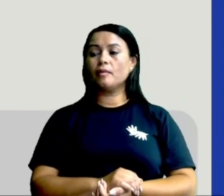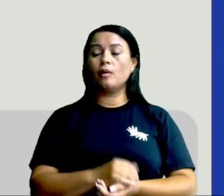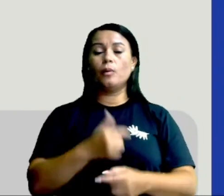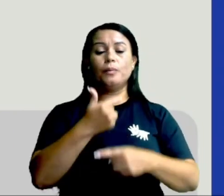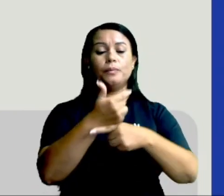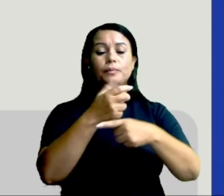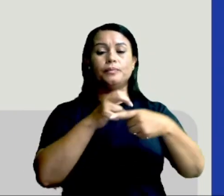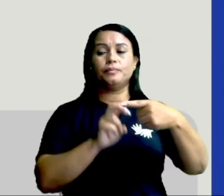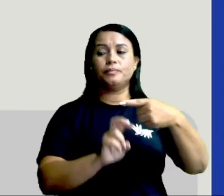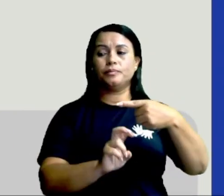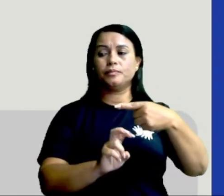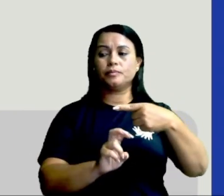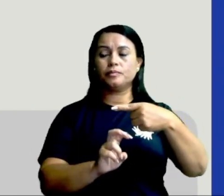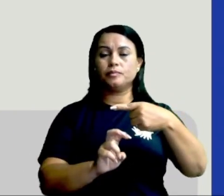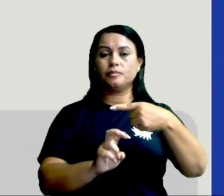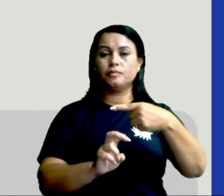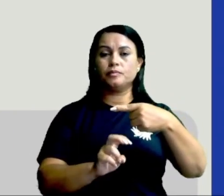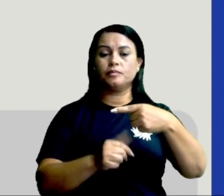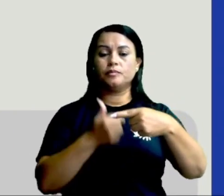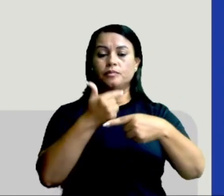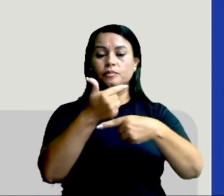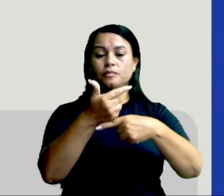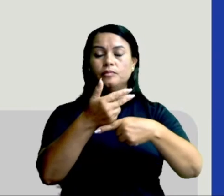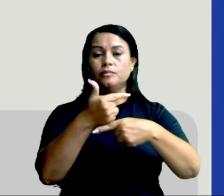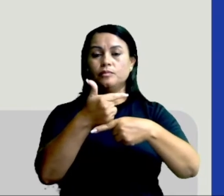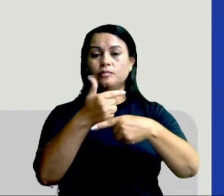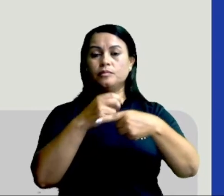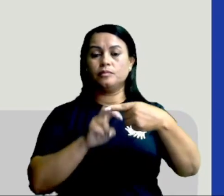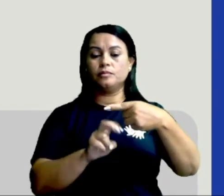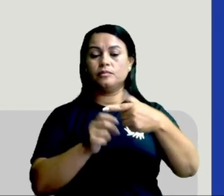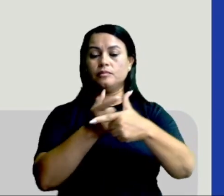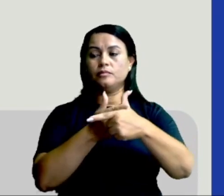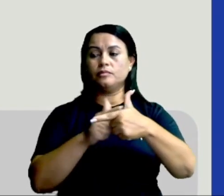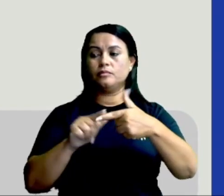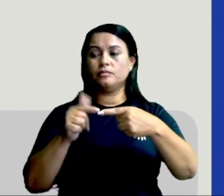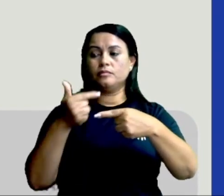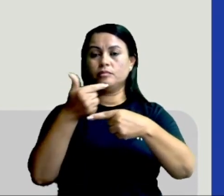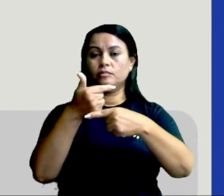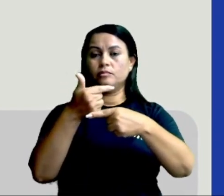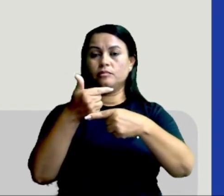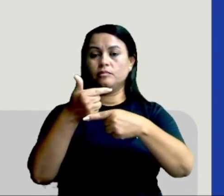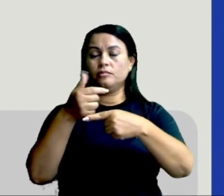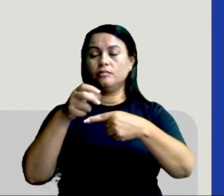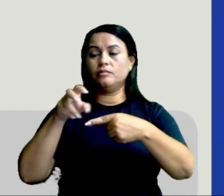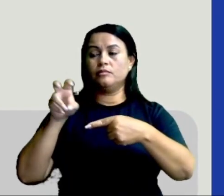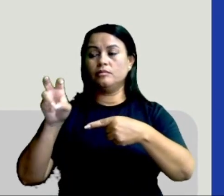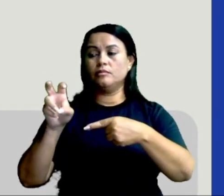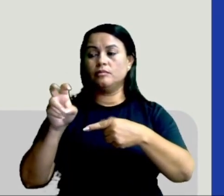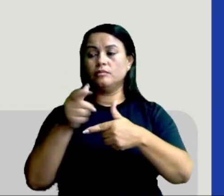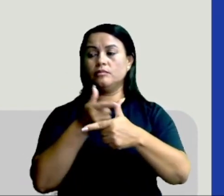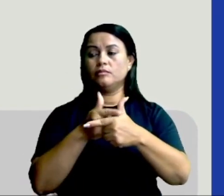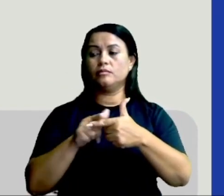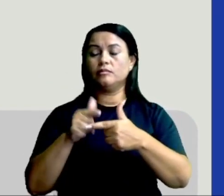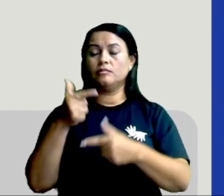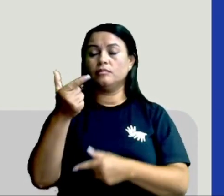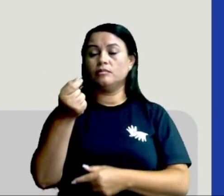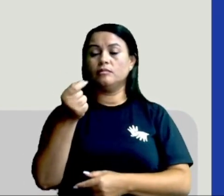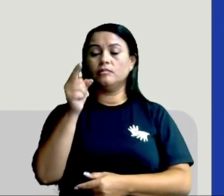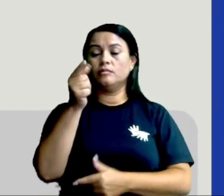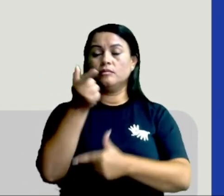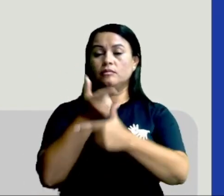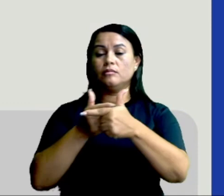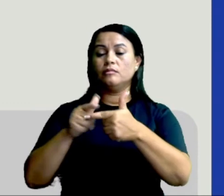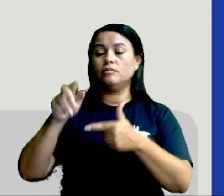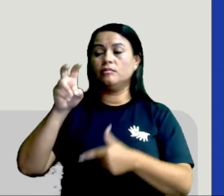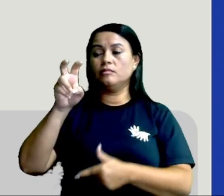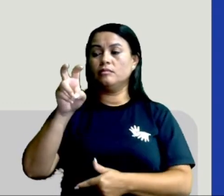2/5. Então, 2 dividido para 5 não dá. Acrescentamos o 0 e 20